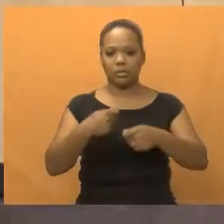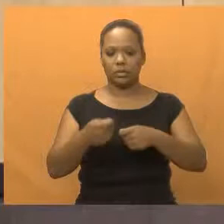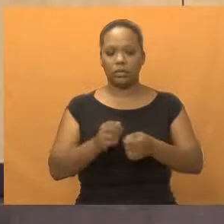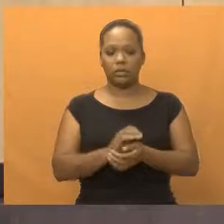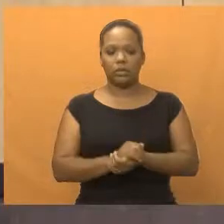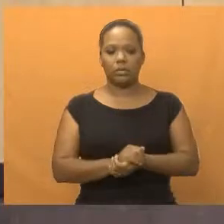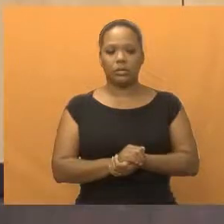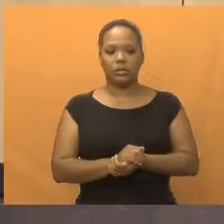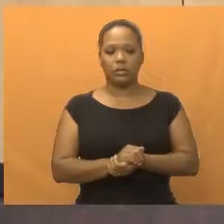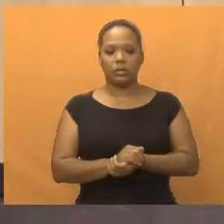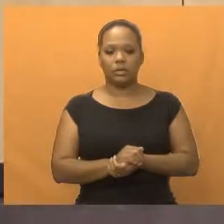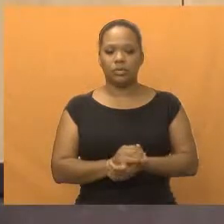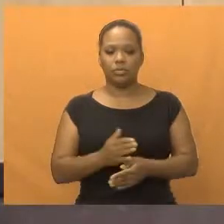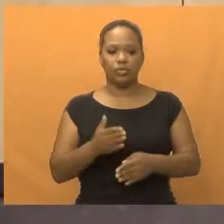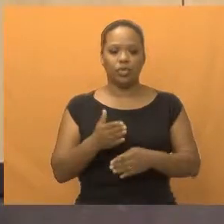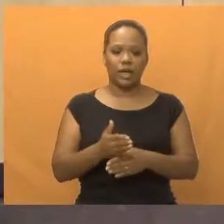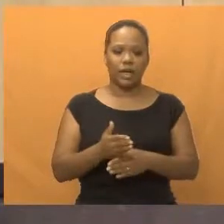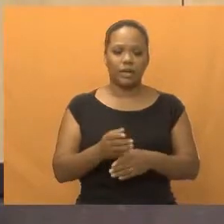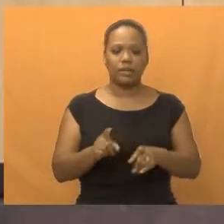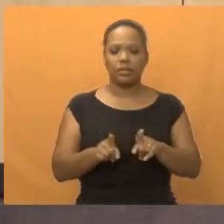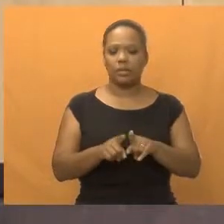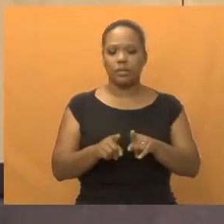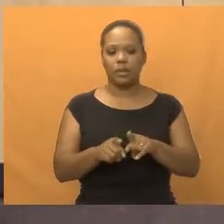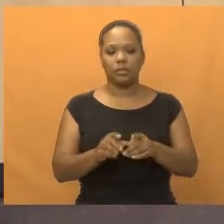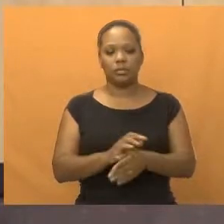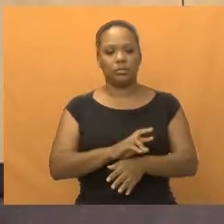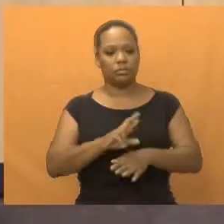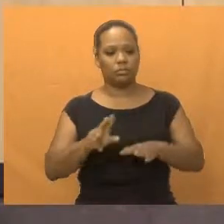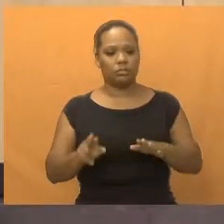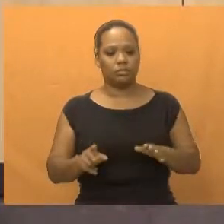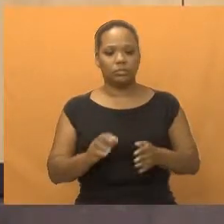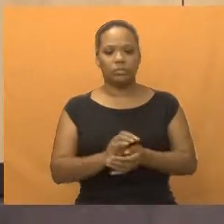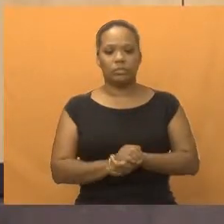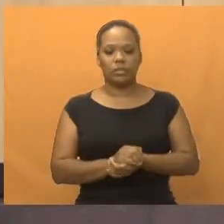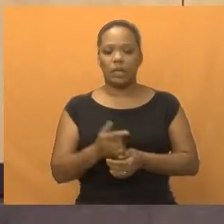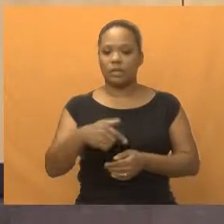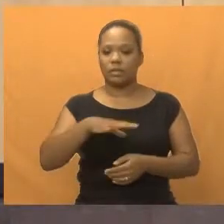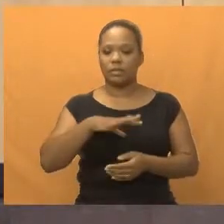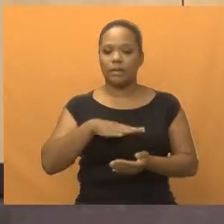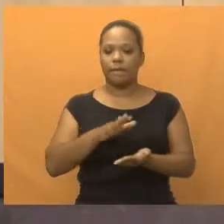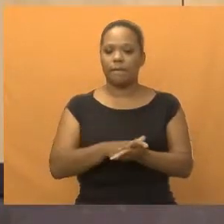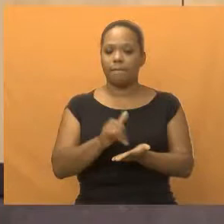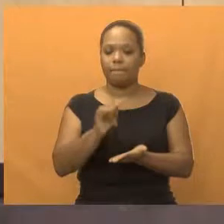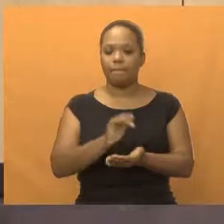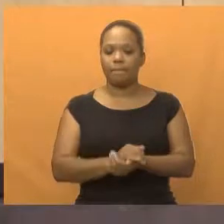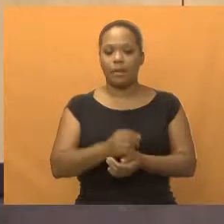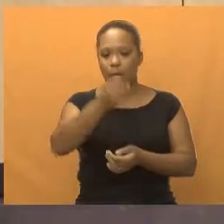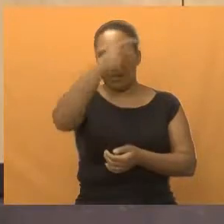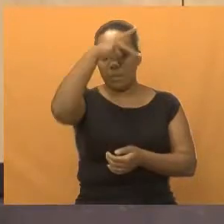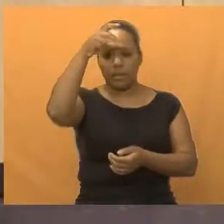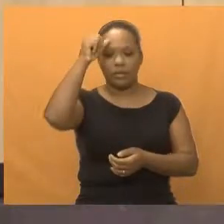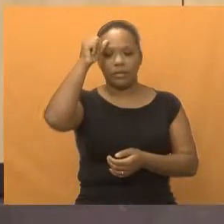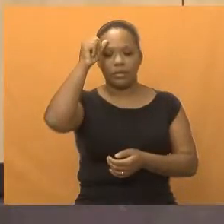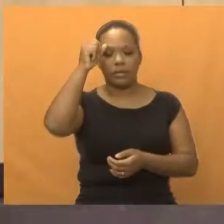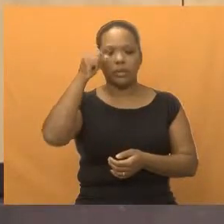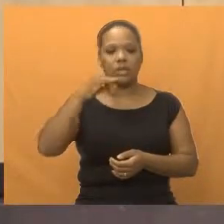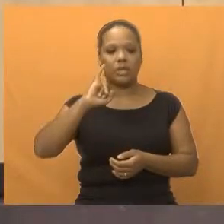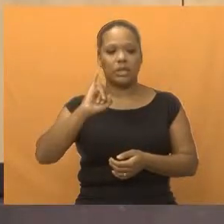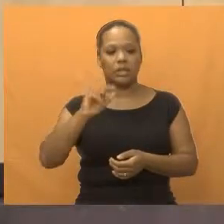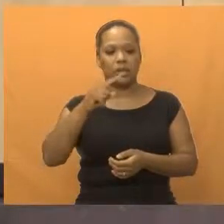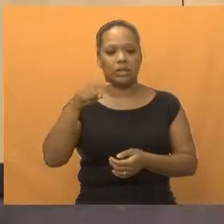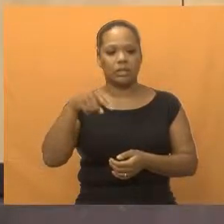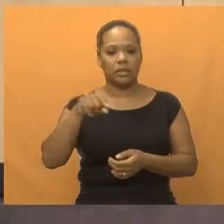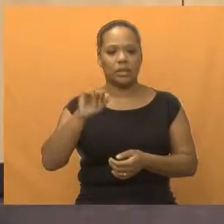e indireta do município veja cali autoria prefeito municipal